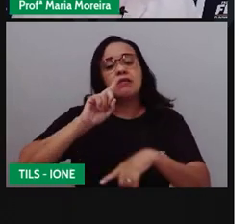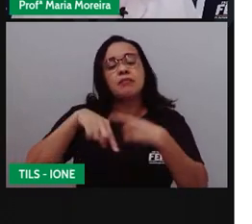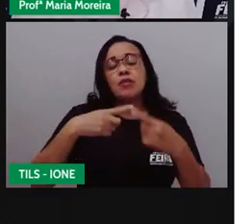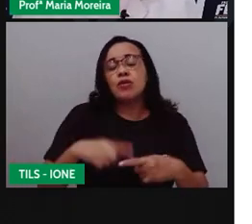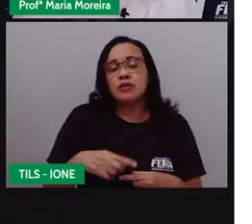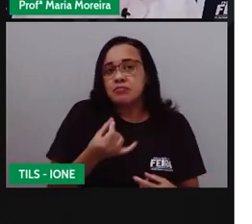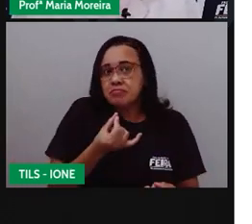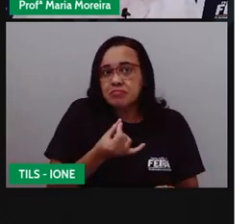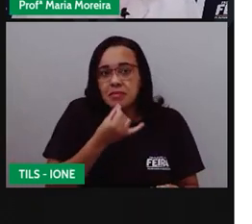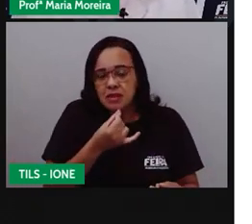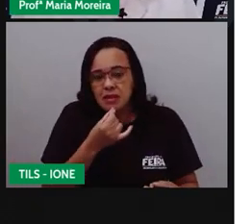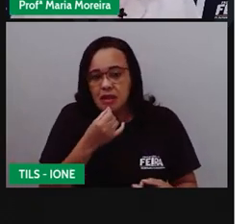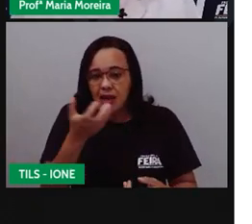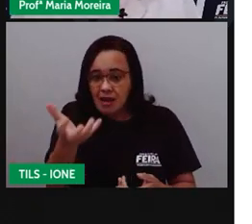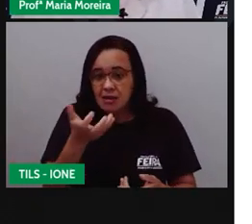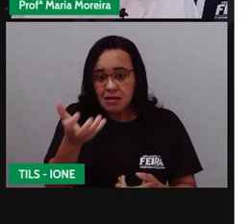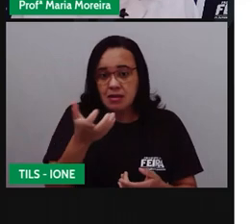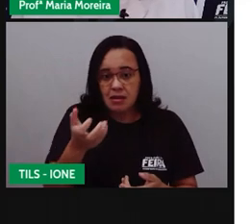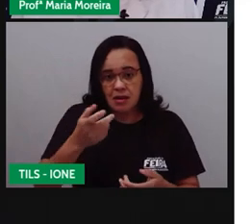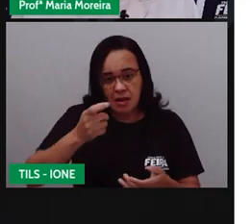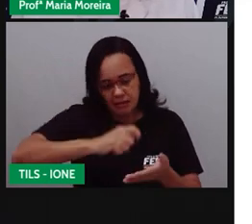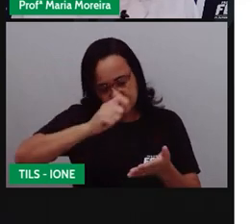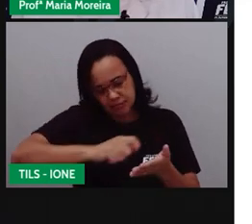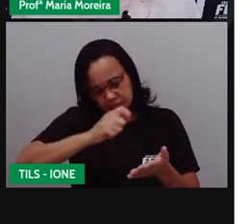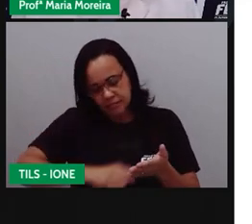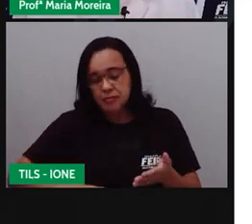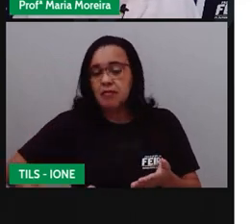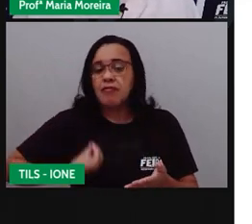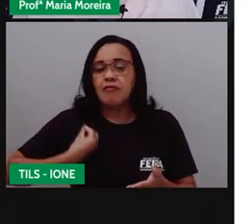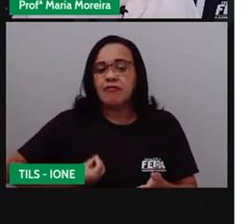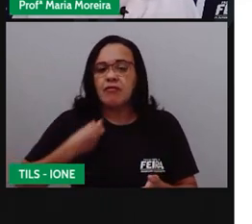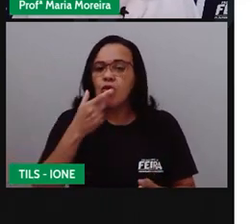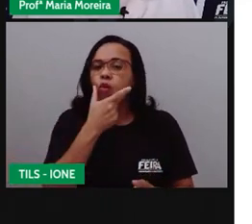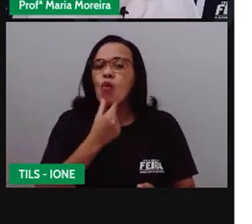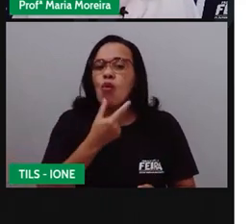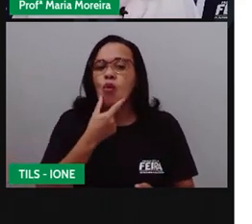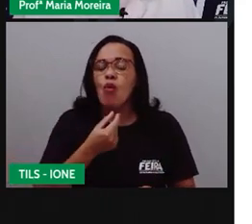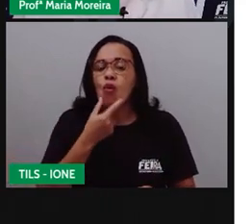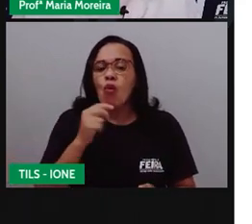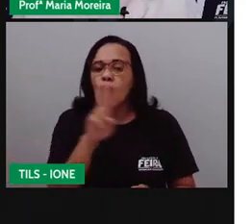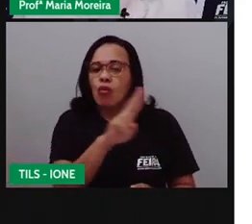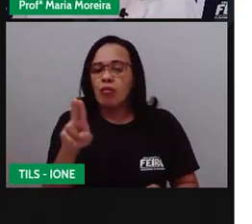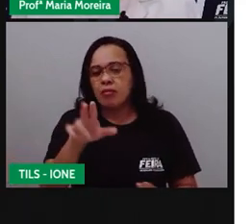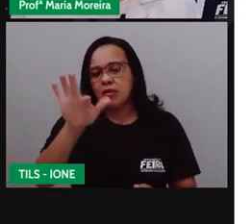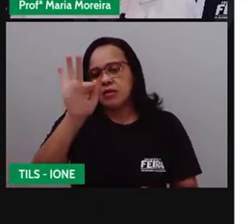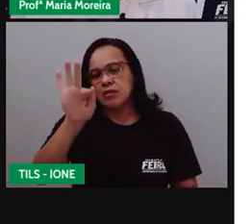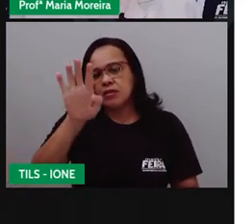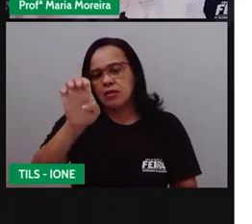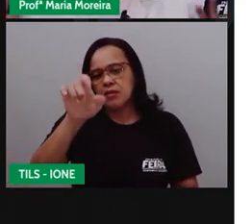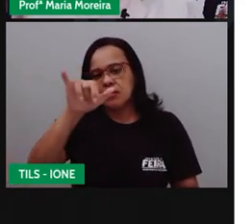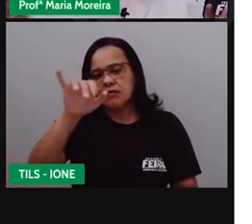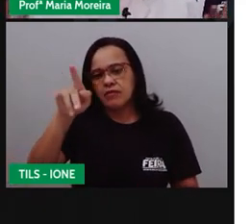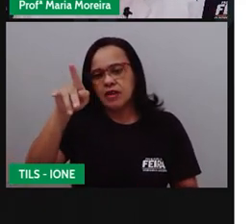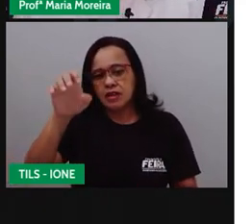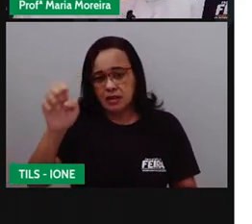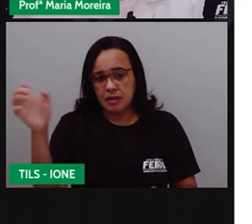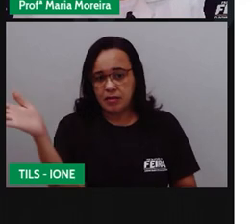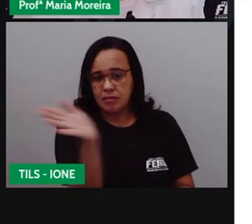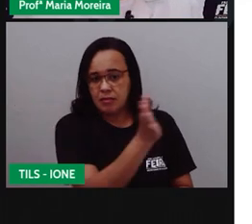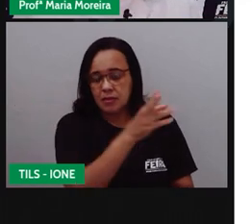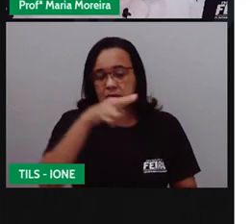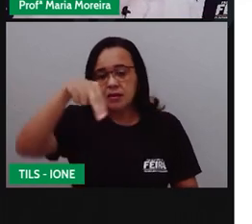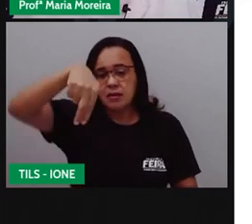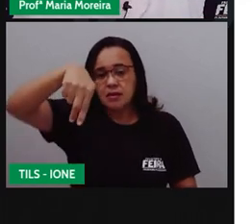fazer uma biografia sobre a vida de Felipe Neto, né? Conhecido aí de vocês. Um dos irmãos Neto, talvez o irmão aí